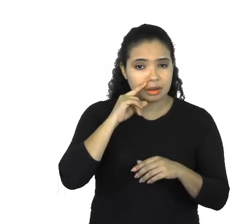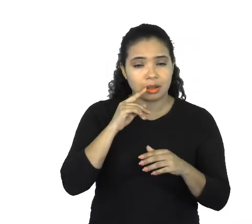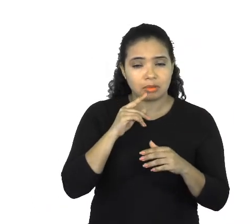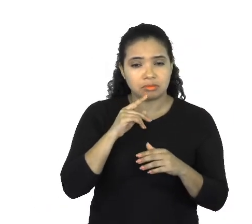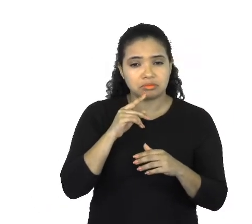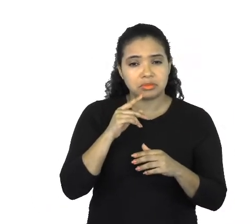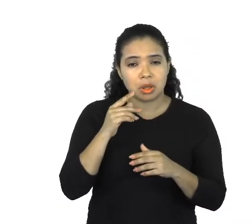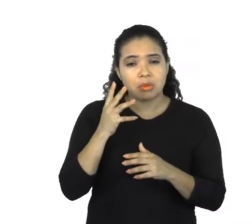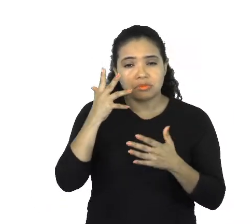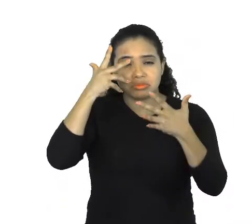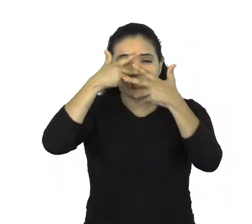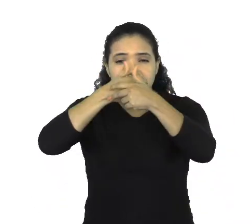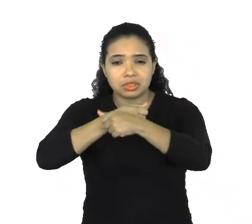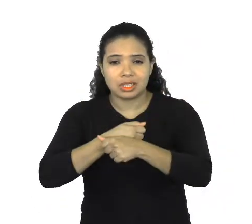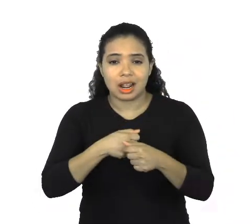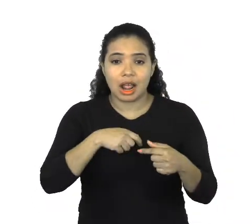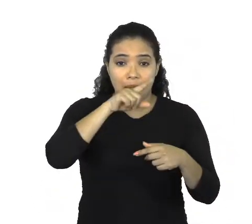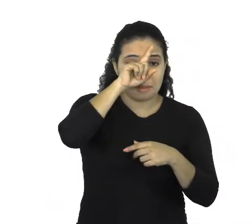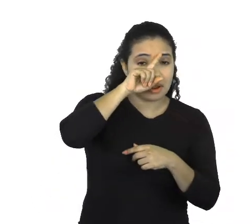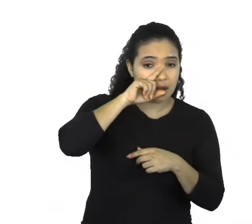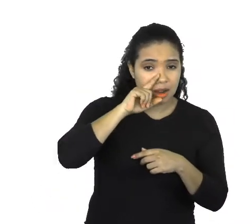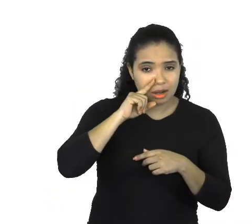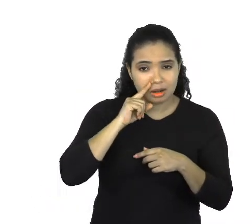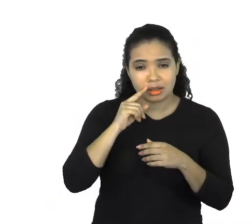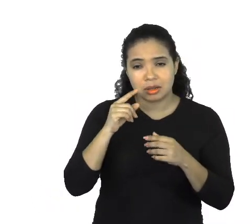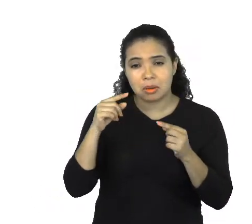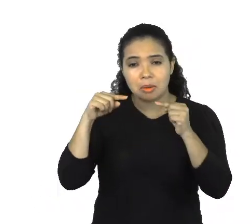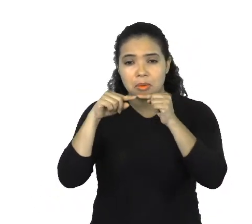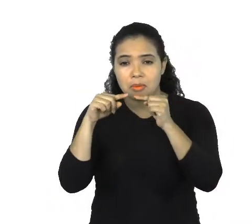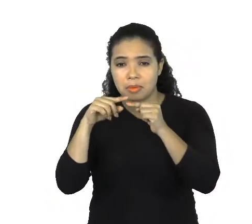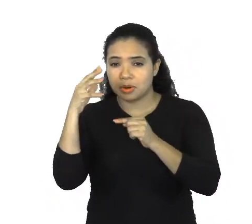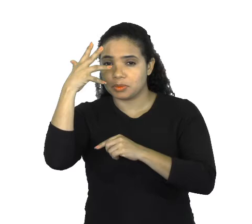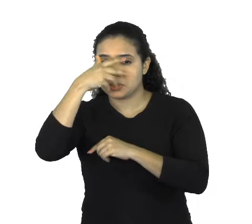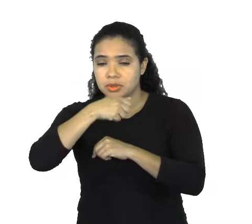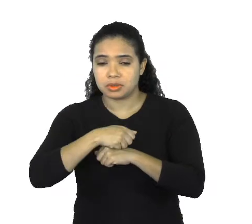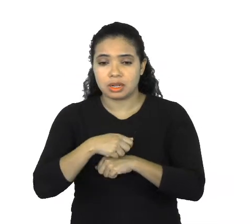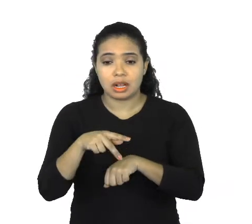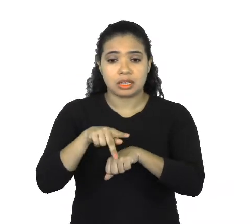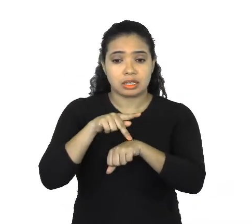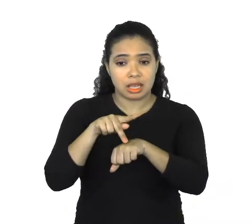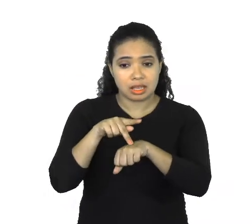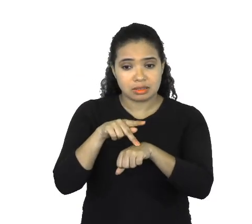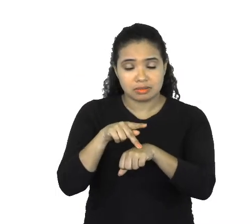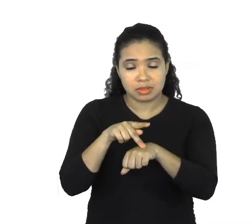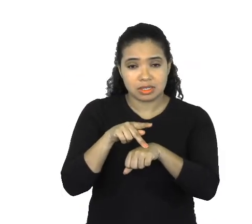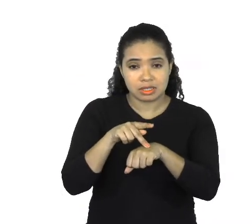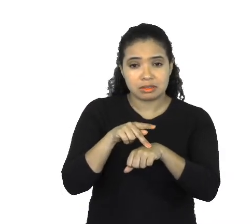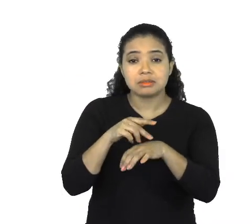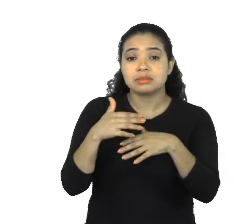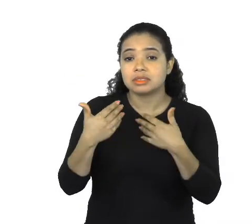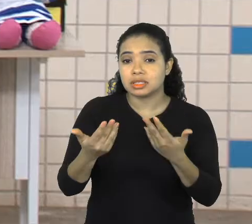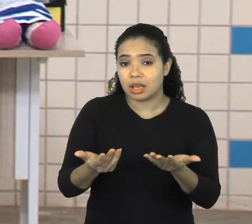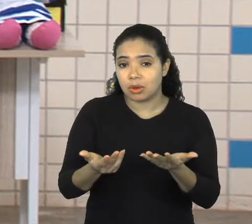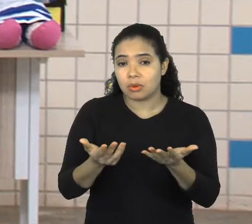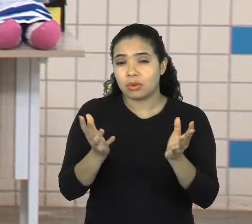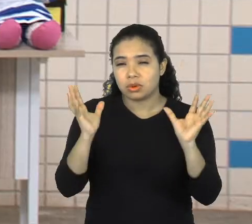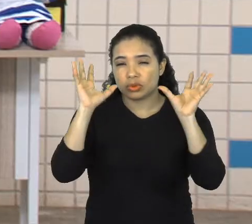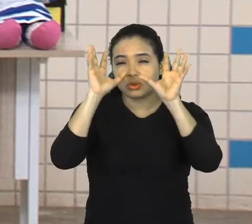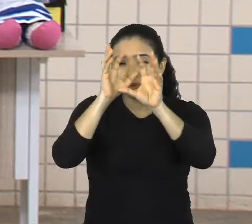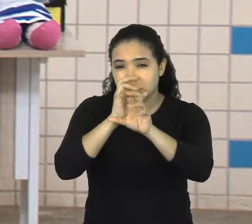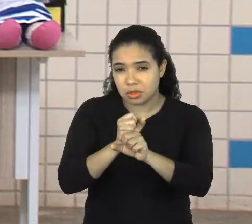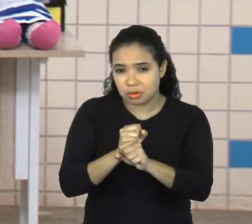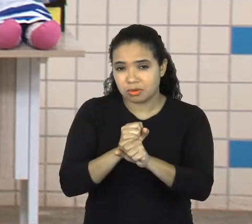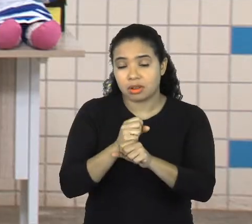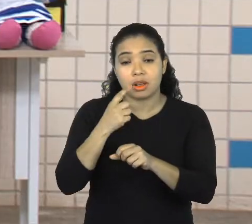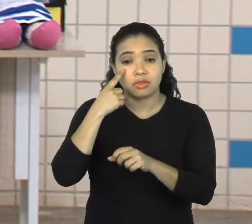tão bonitinhas, amarelinhas, bonitinhas. E as pretas então? Ó, que escuridão! Viu o jogo,